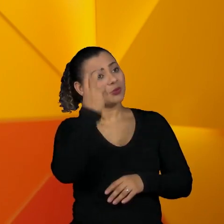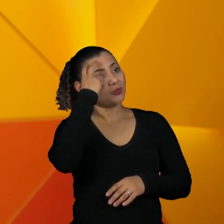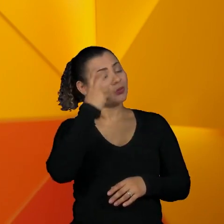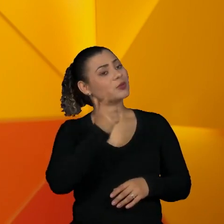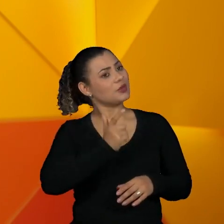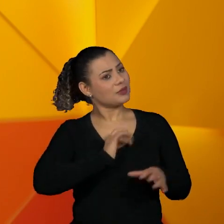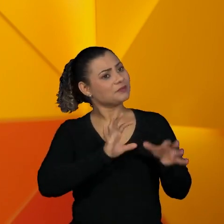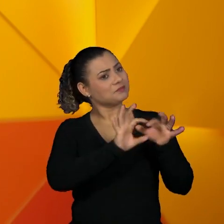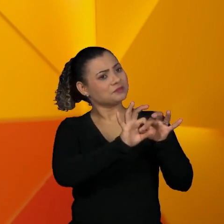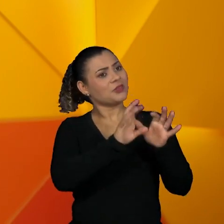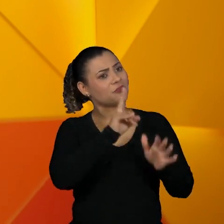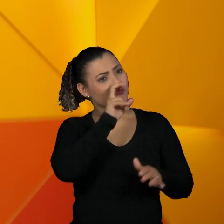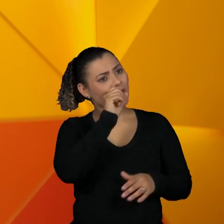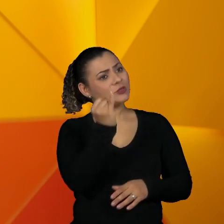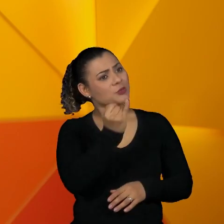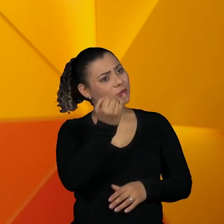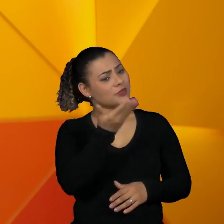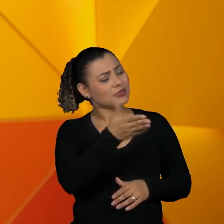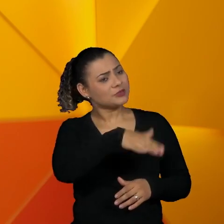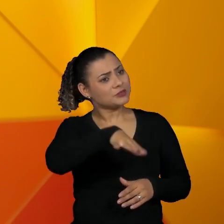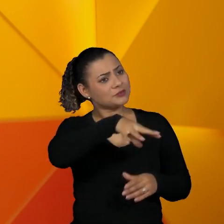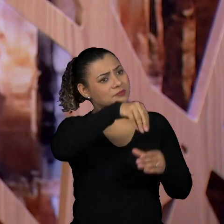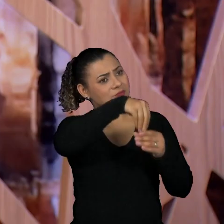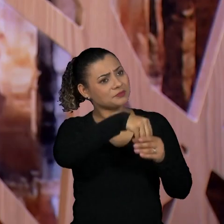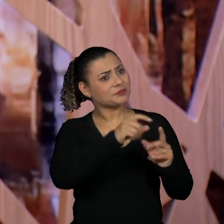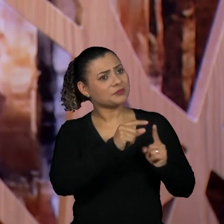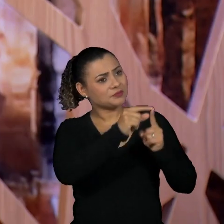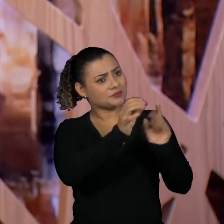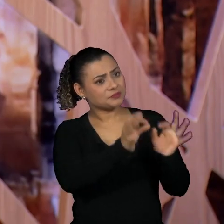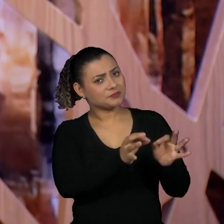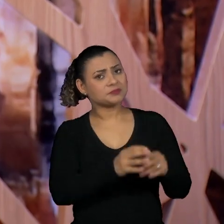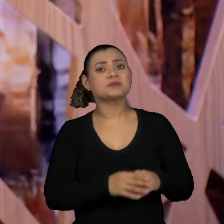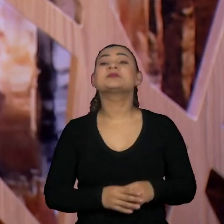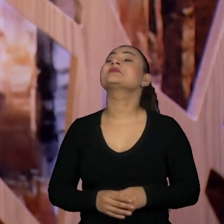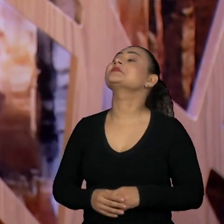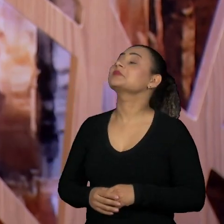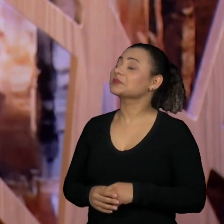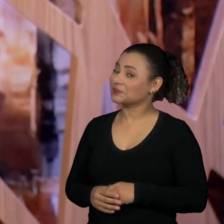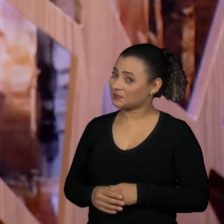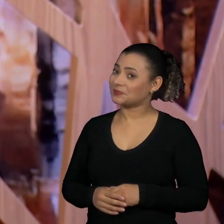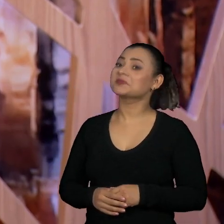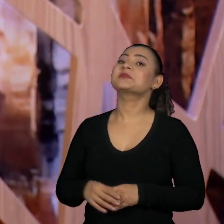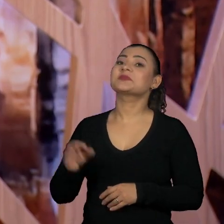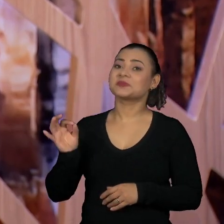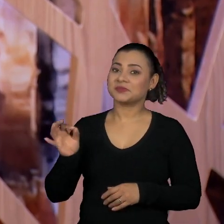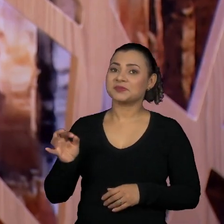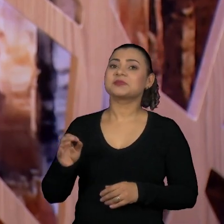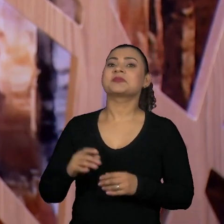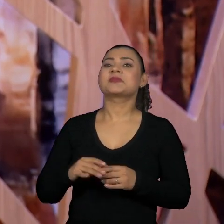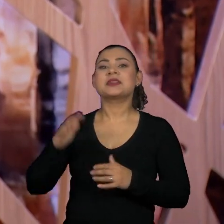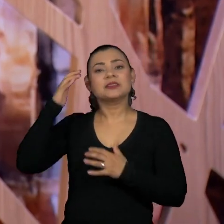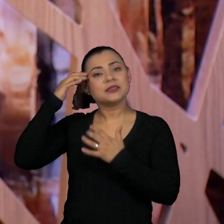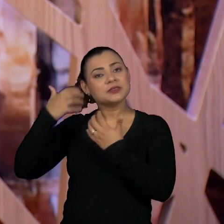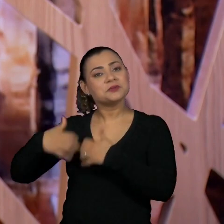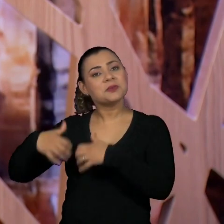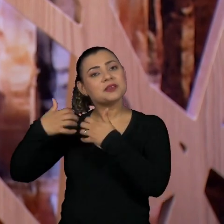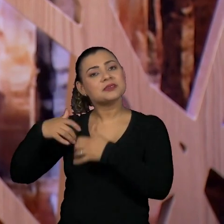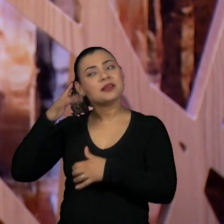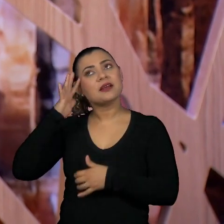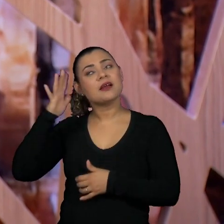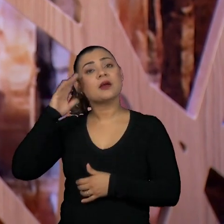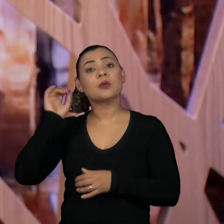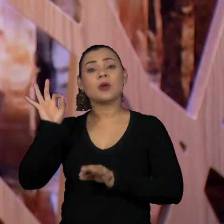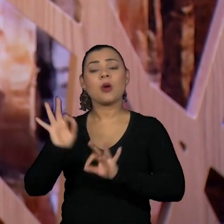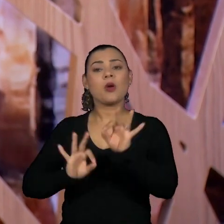elo fortalecedor importante para essas comunidades, né? Historicamente, né, Cris? Eu acho que se a gente pensar essa forma